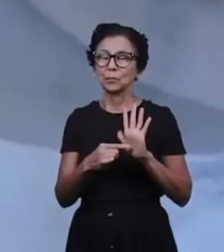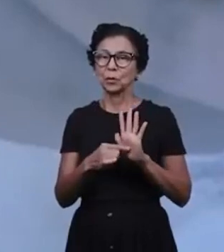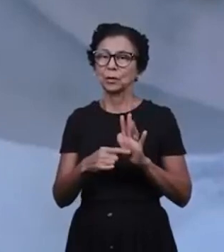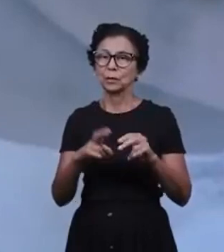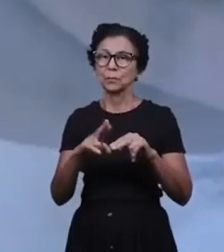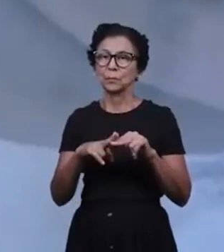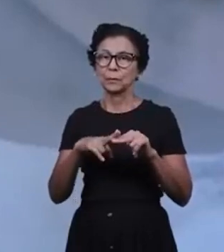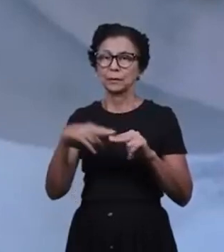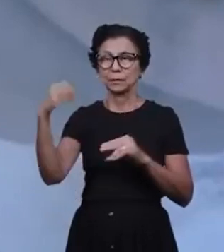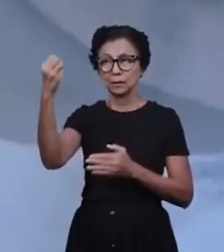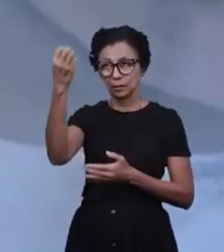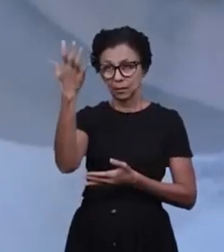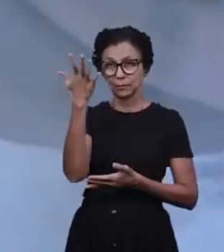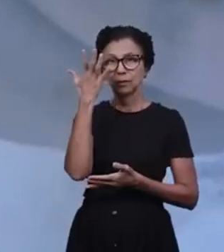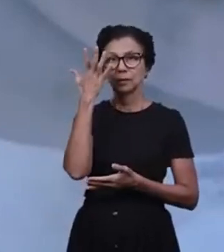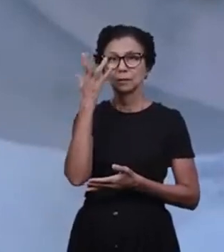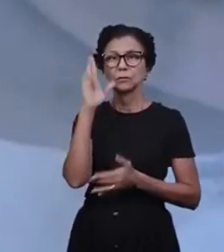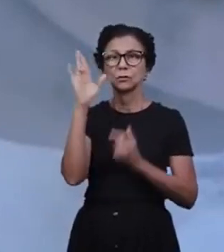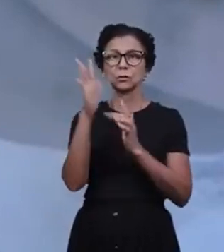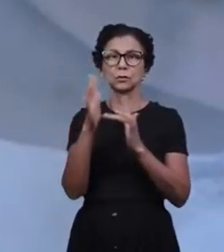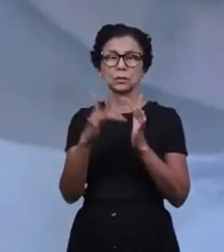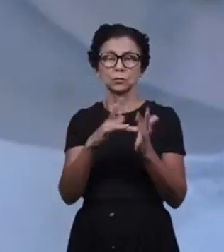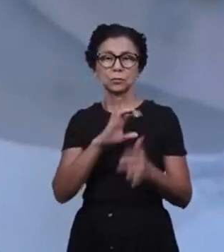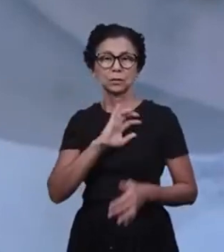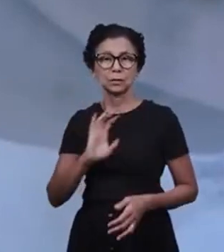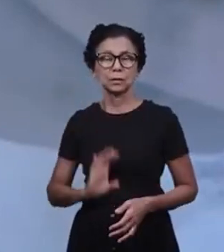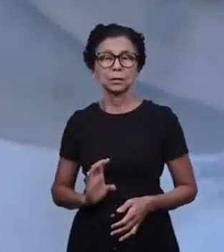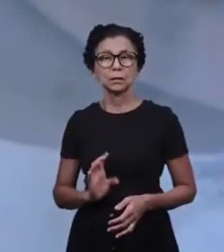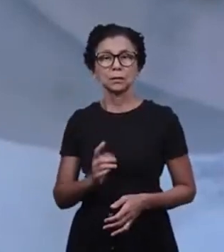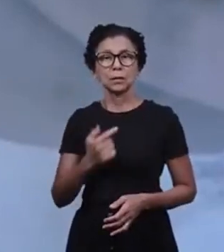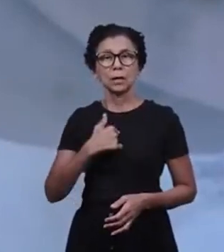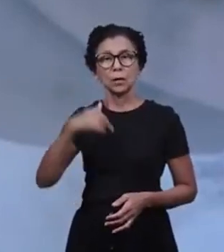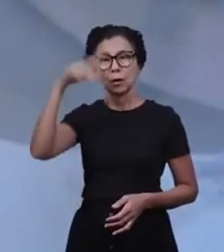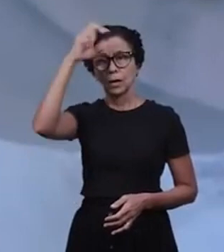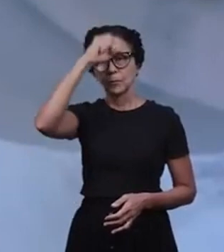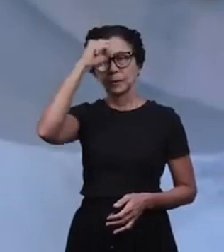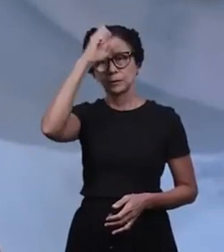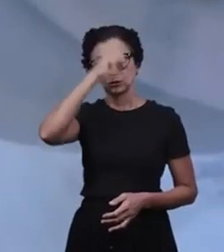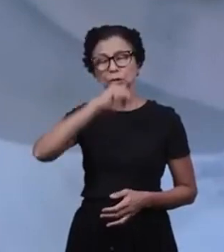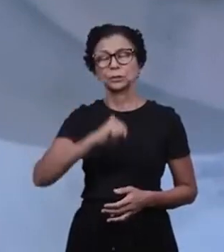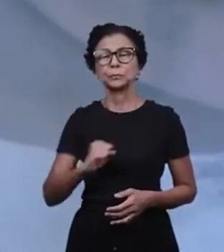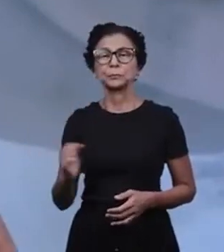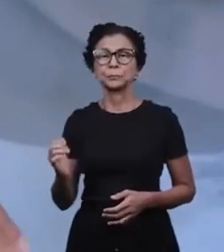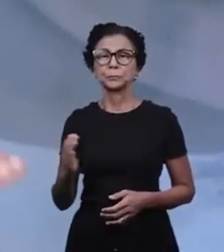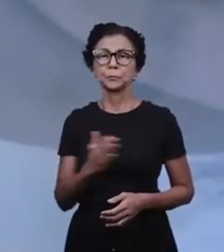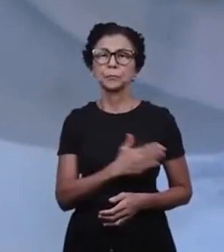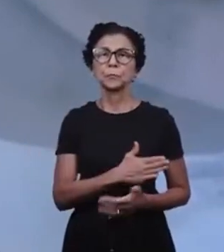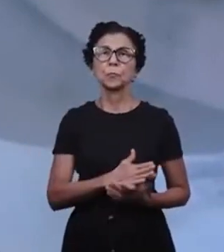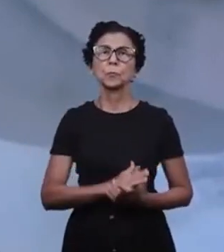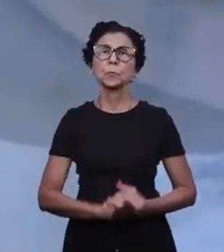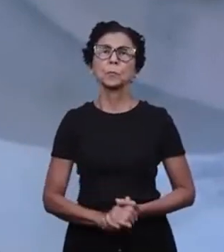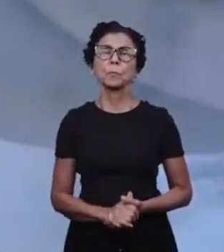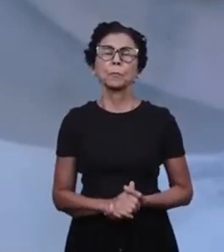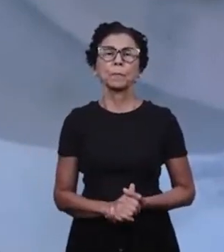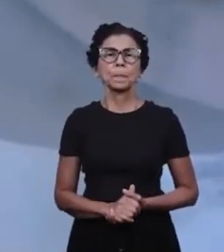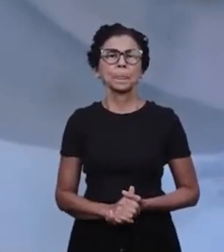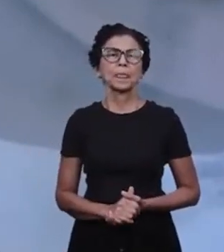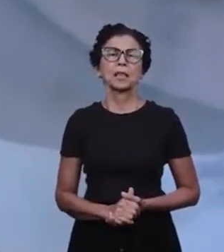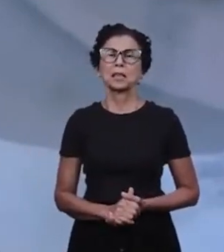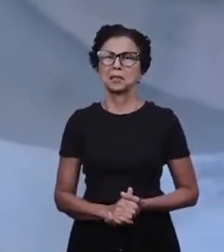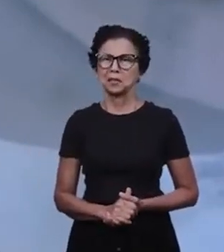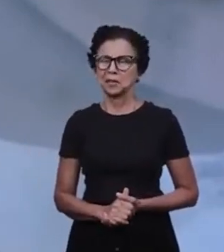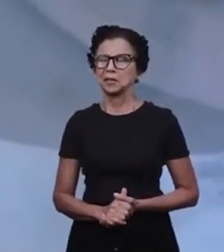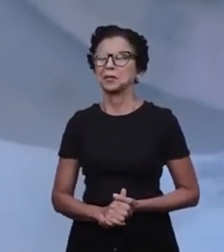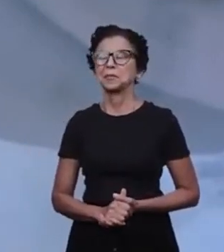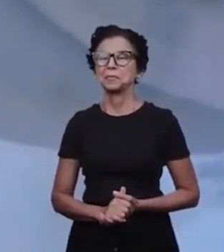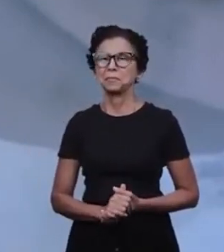é exatamente isso que nós seguimos o que está na palavra também, né? Que a palavra em si, muita gente conhece a Bíblia.